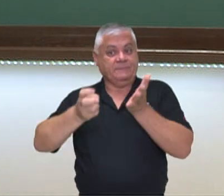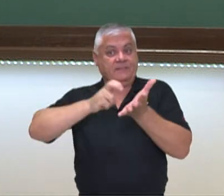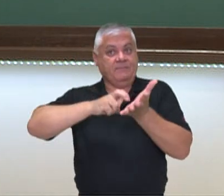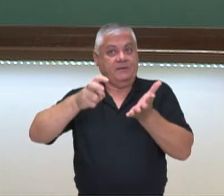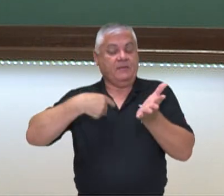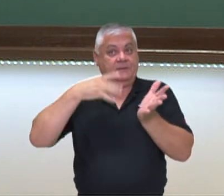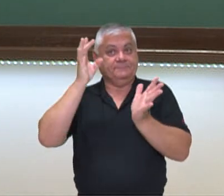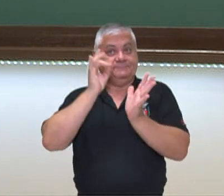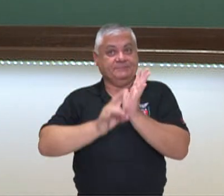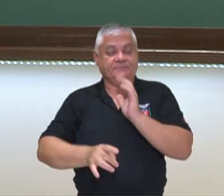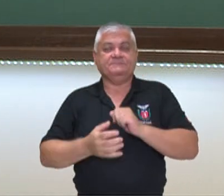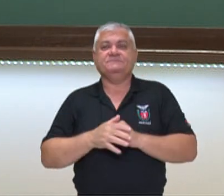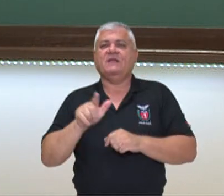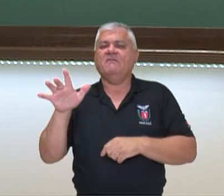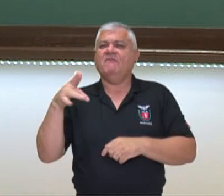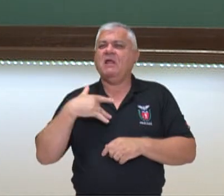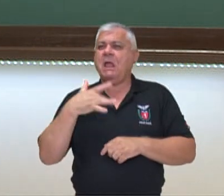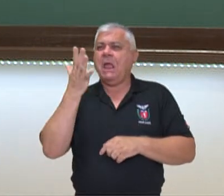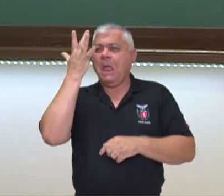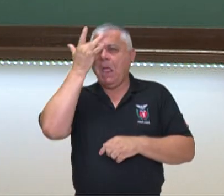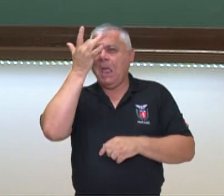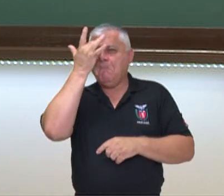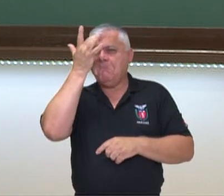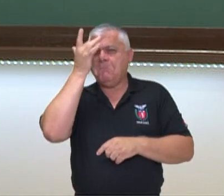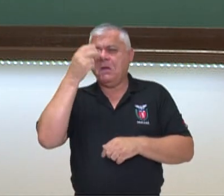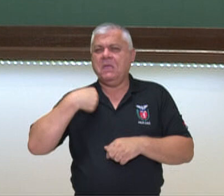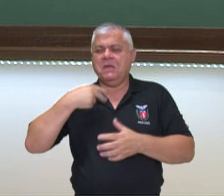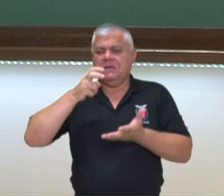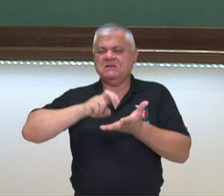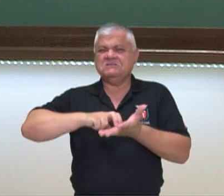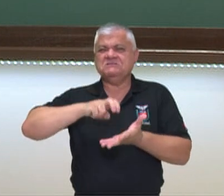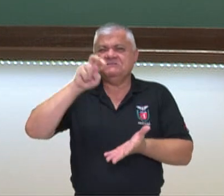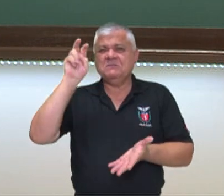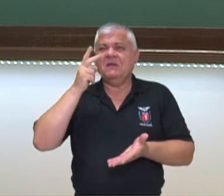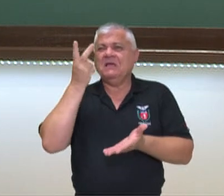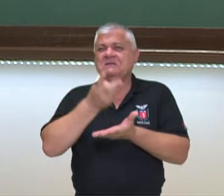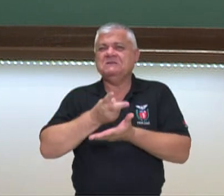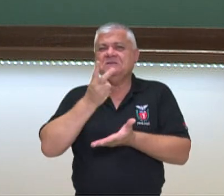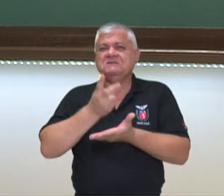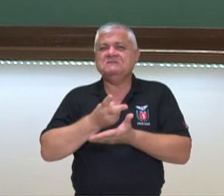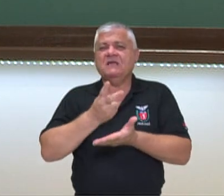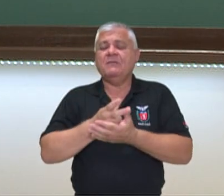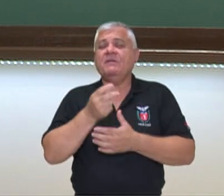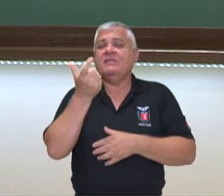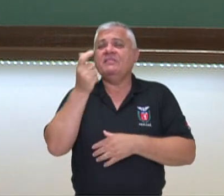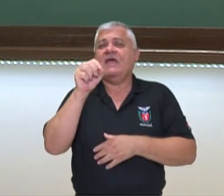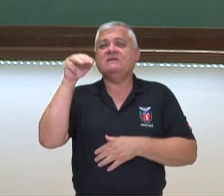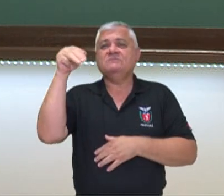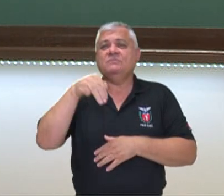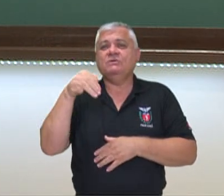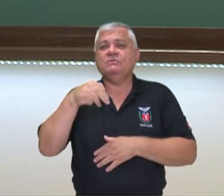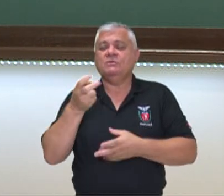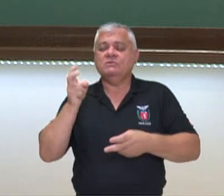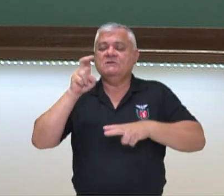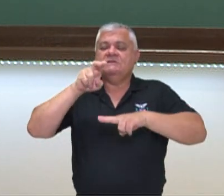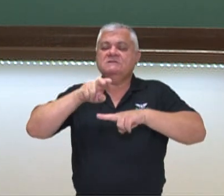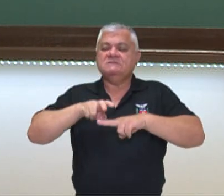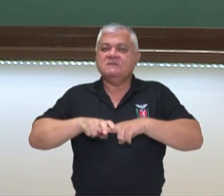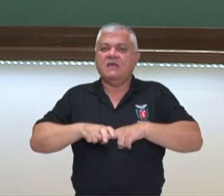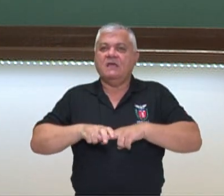diz que amanhã, as rotinas matinais dele inclui sempre 10 minutos ele sentado na